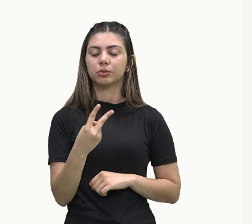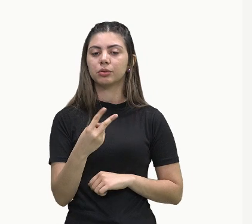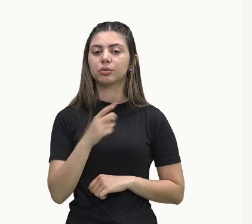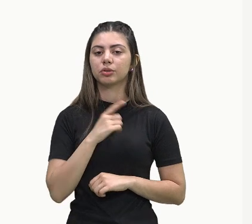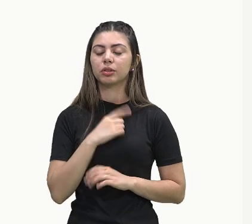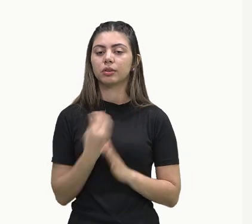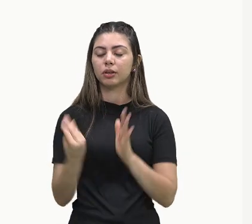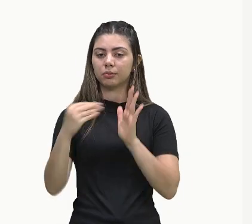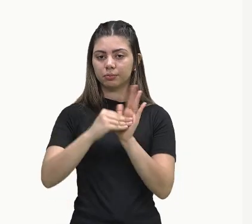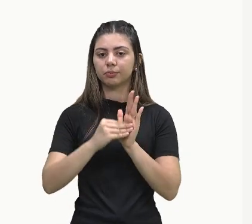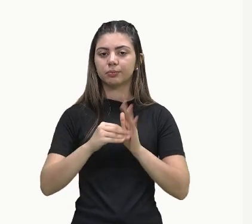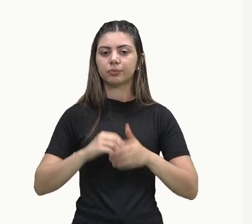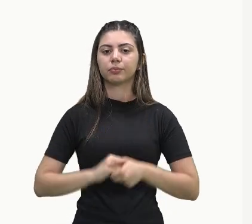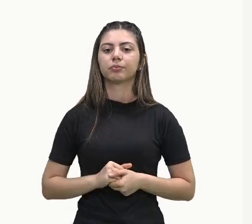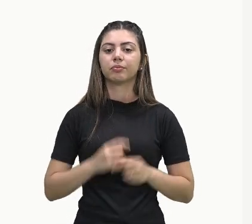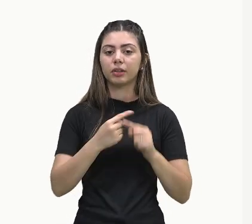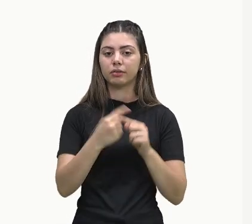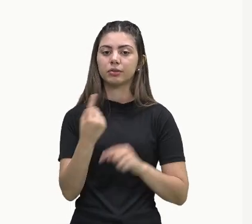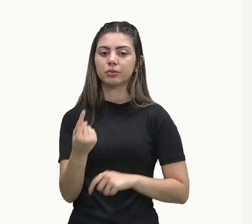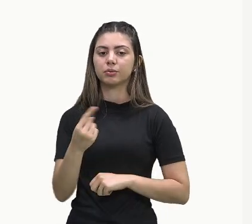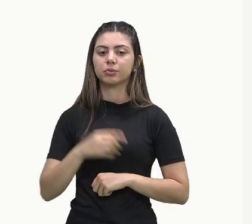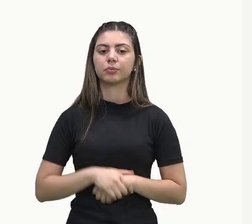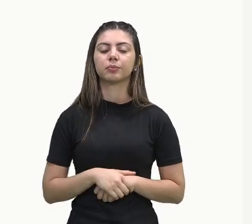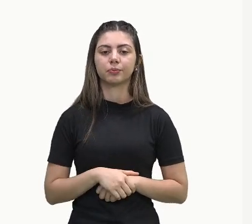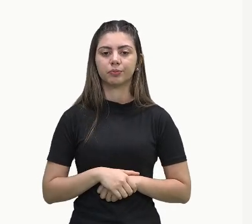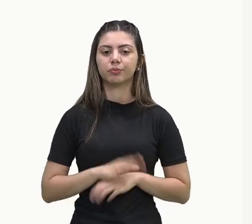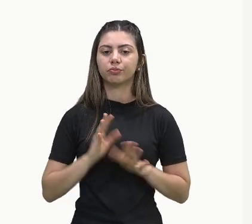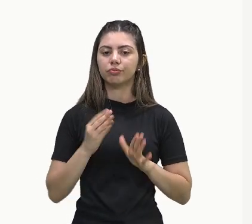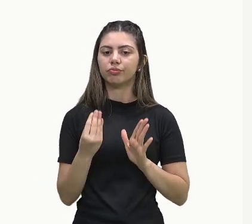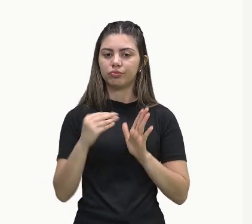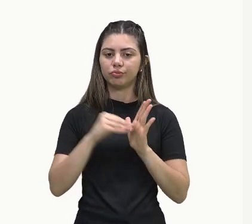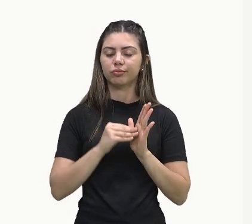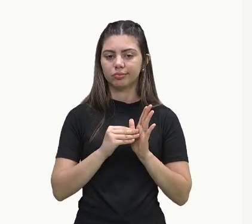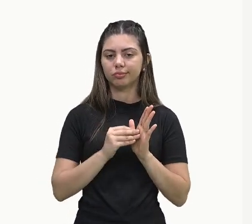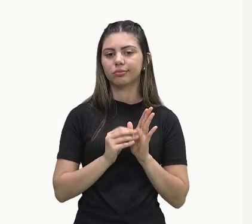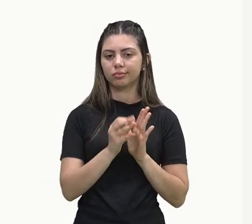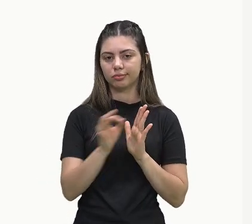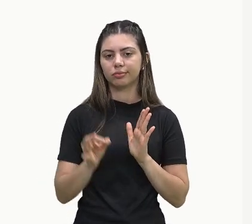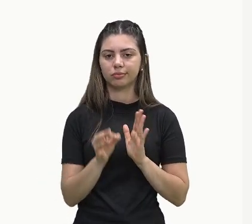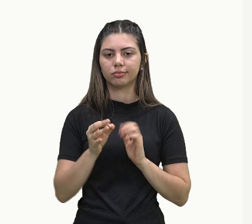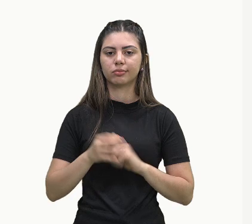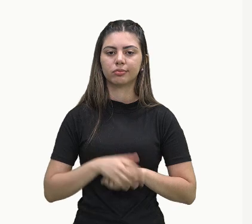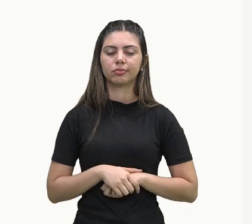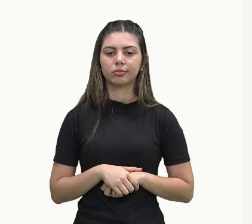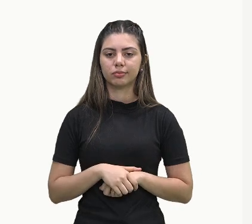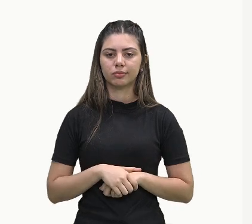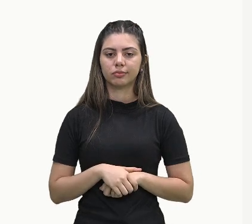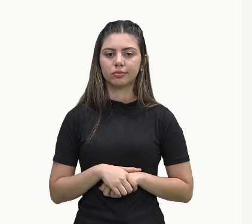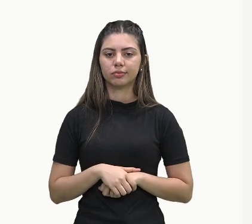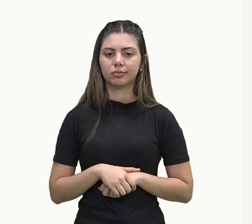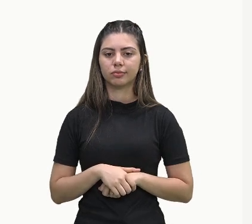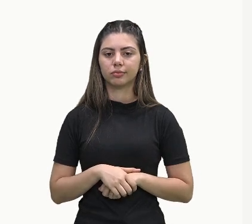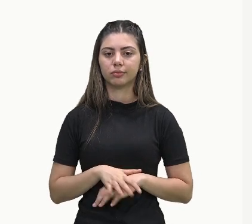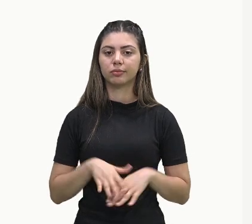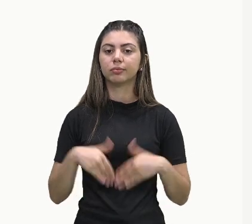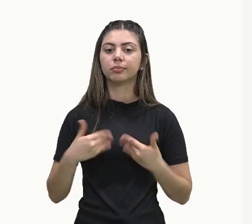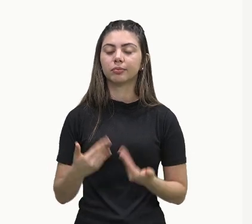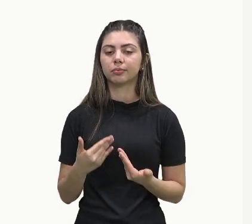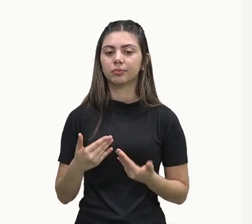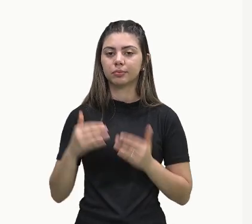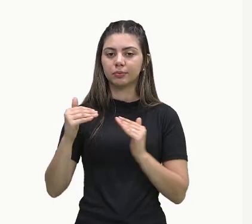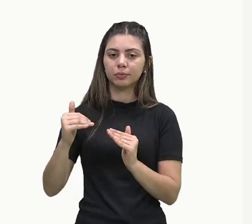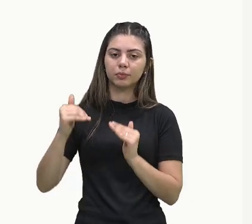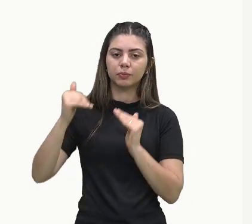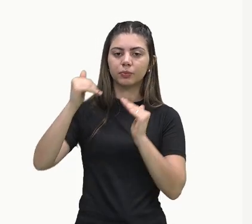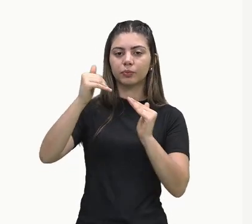coordenada no ponto vezes 1 bacana que é o o 1 e por último Y aqui E por sinal por